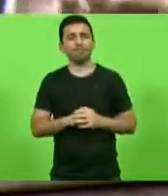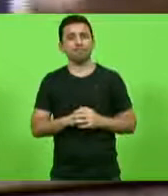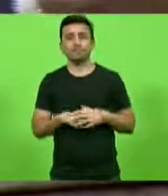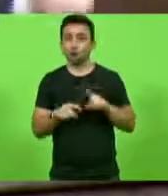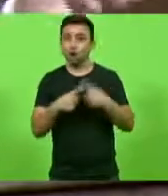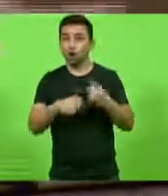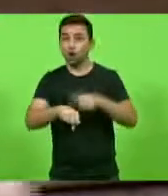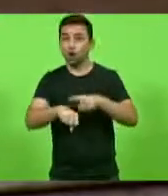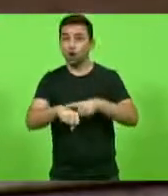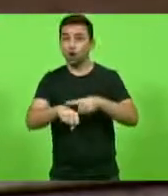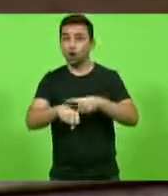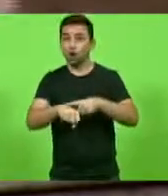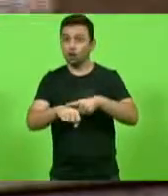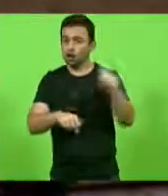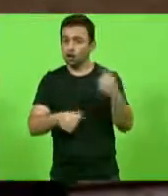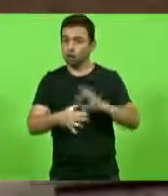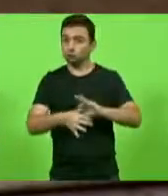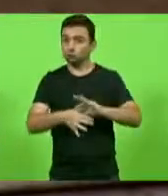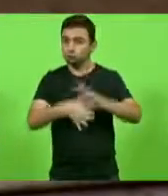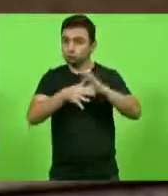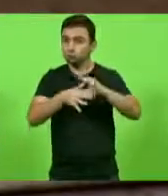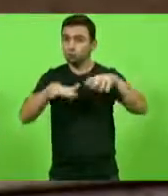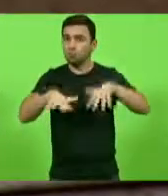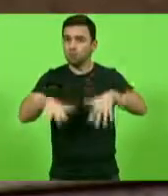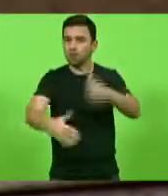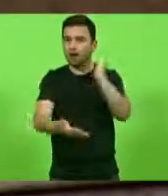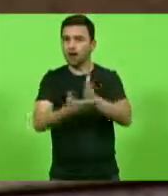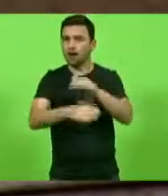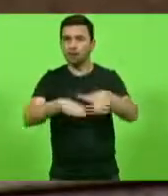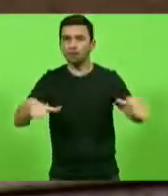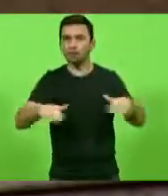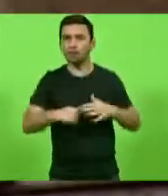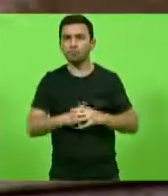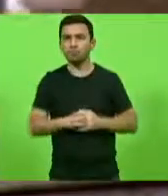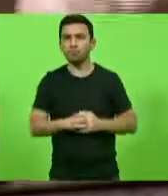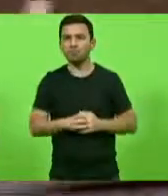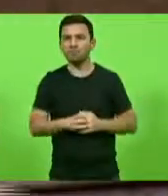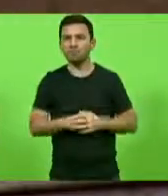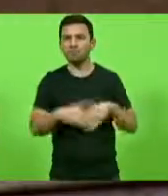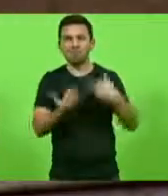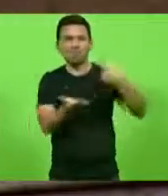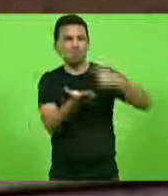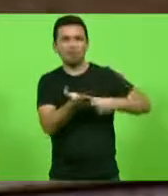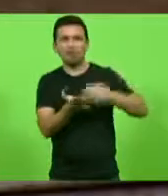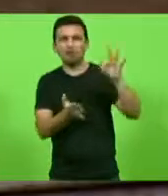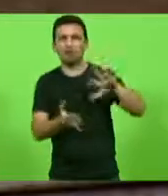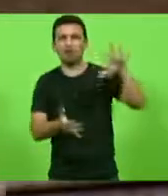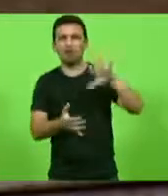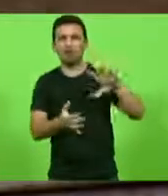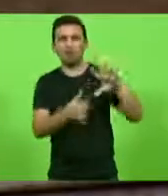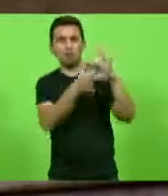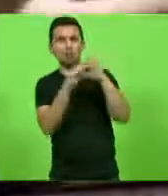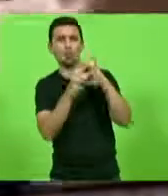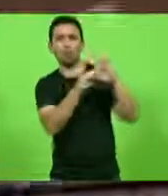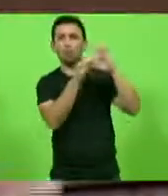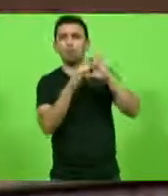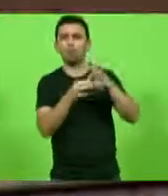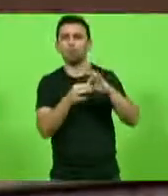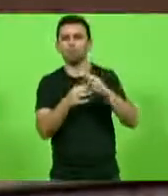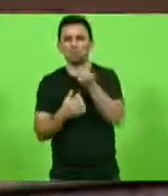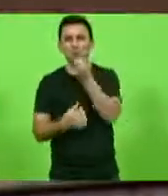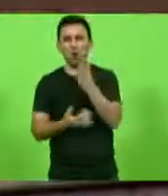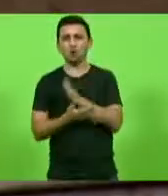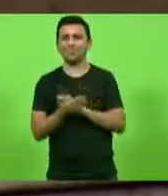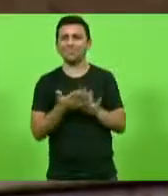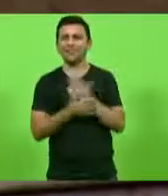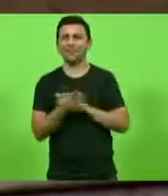de nós liderarmos um movimento de basta. Basta desse pacto federativo que não traz vantagem nenhuma a